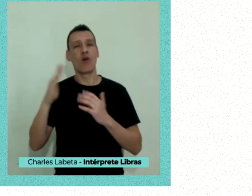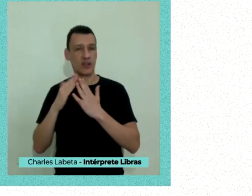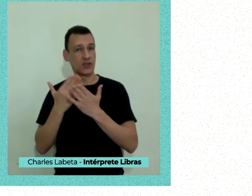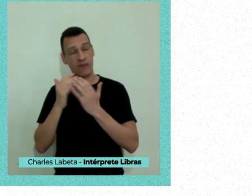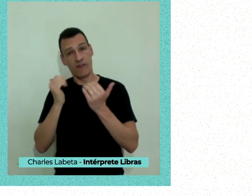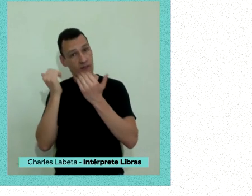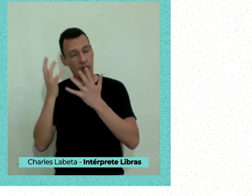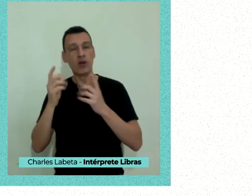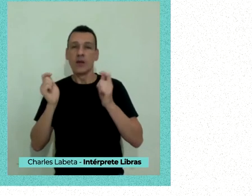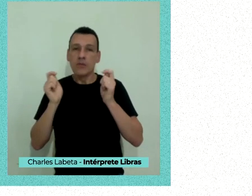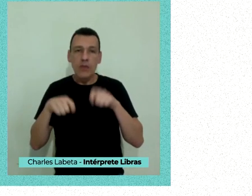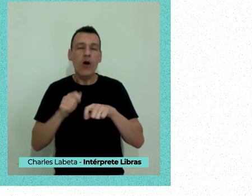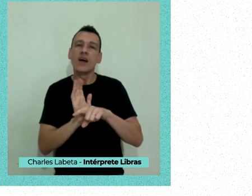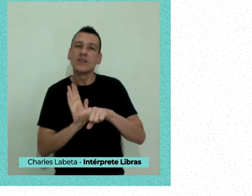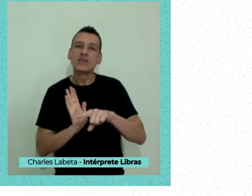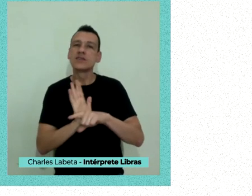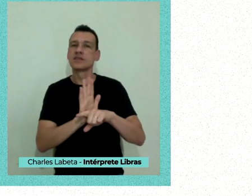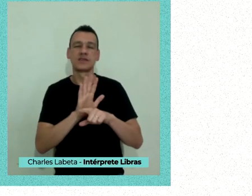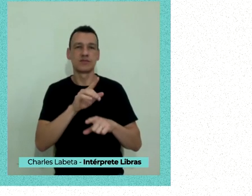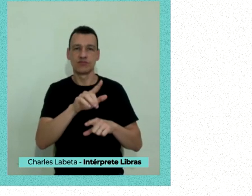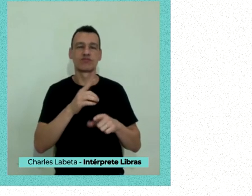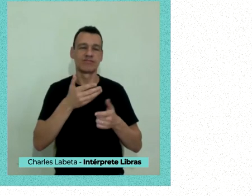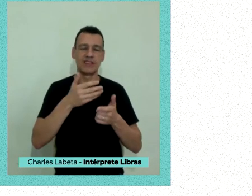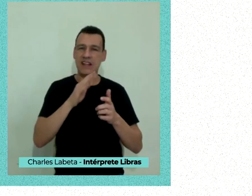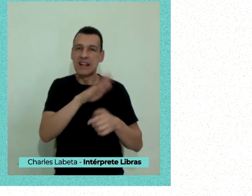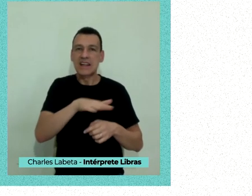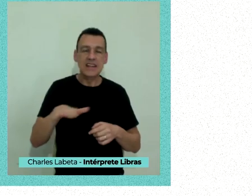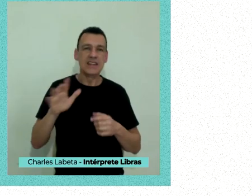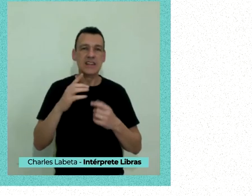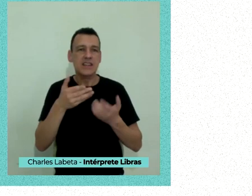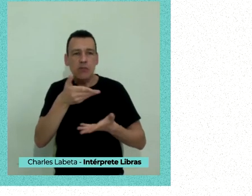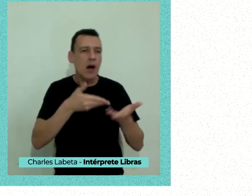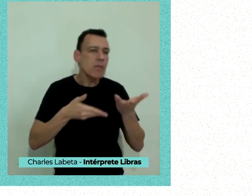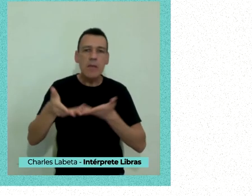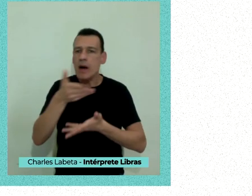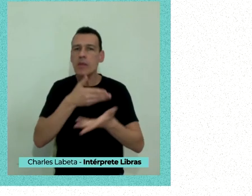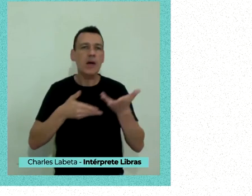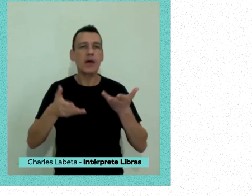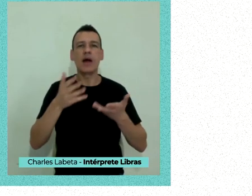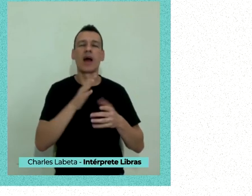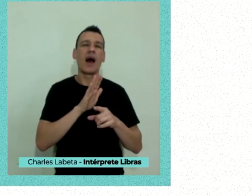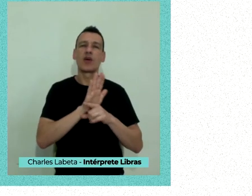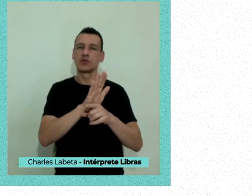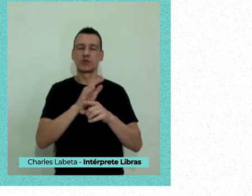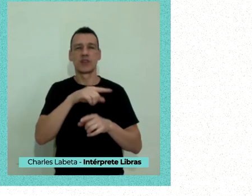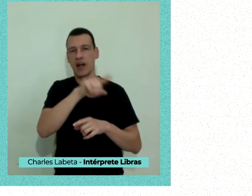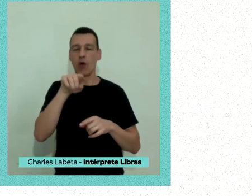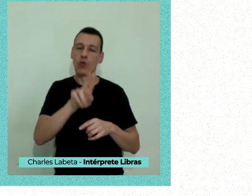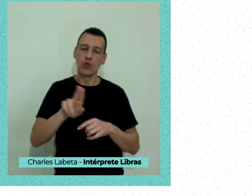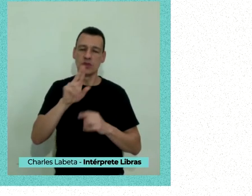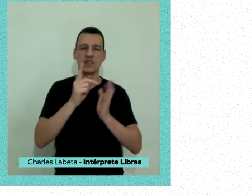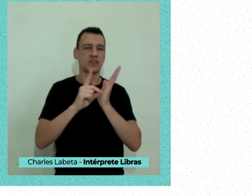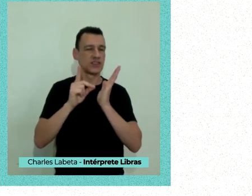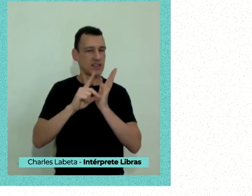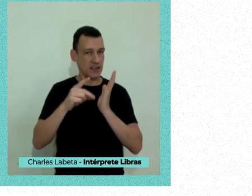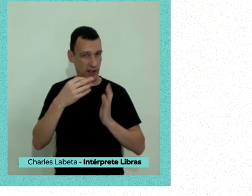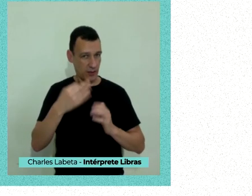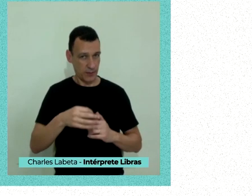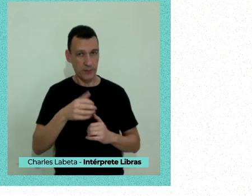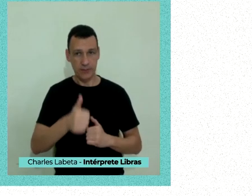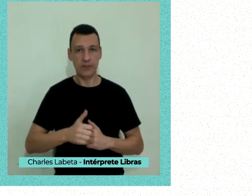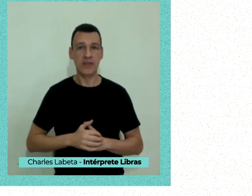mais autoral e cidadã das crianças no ambiente digital. Se você perdeu alguma